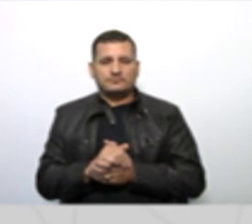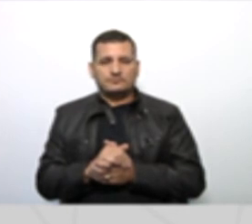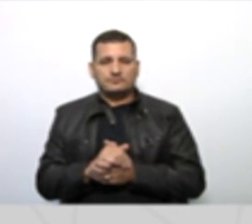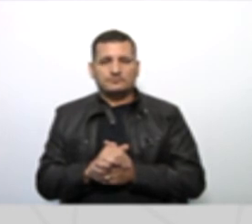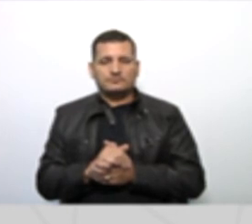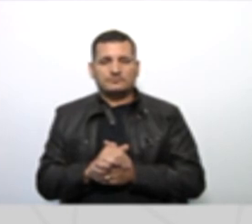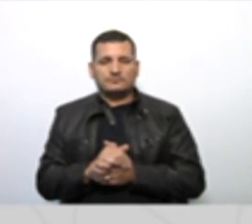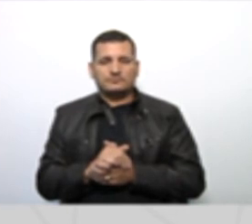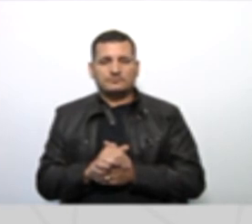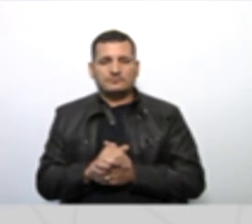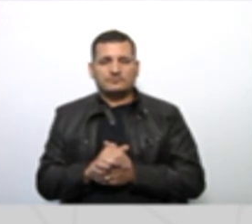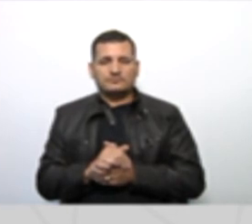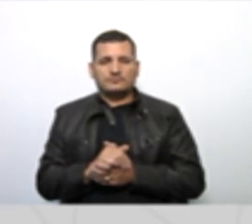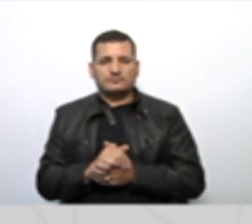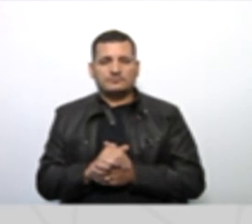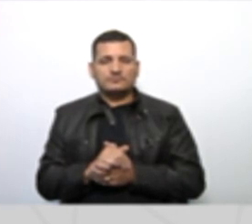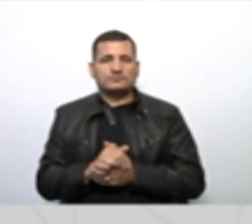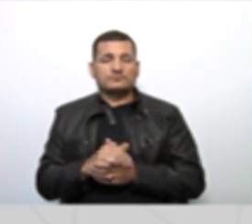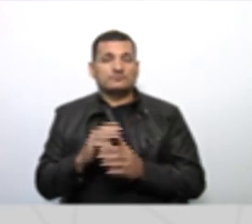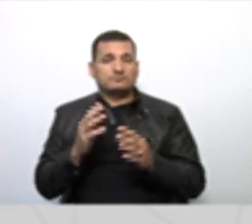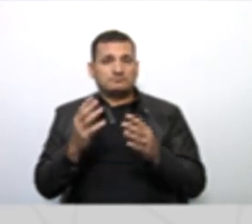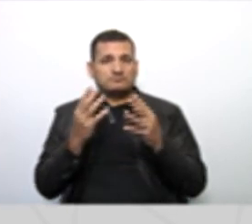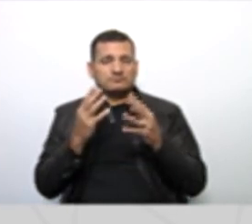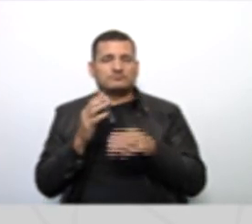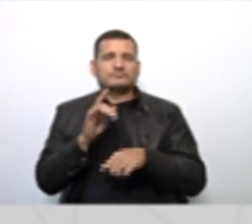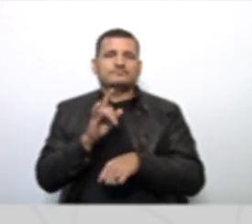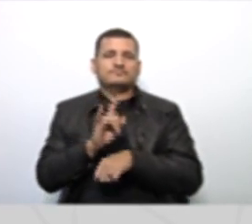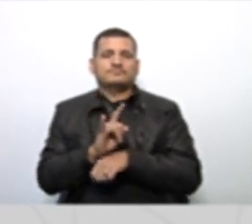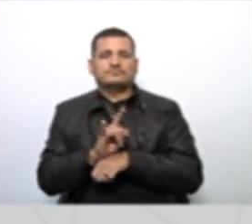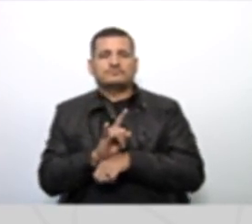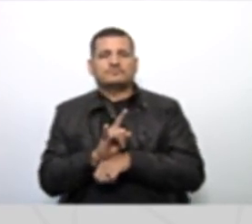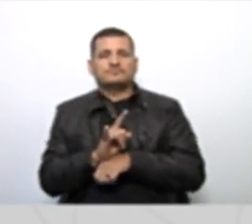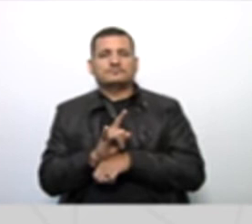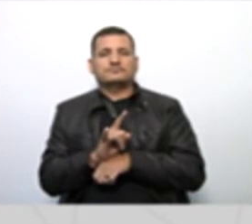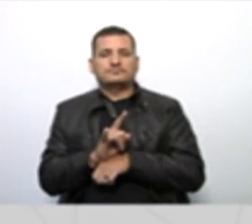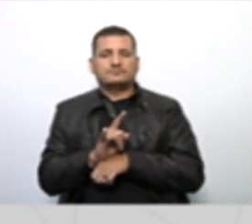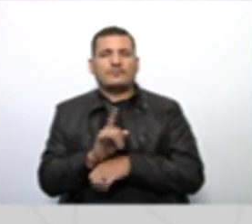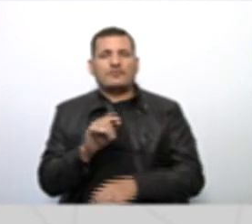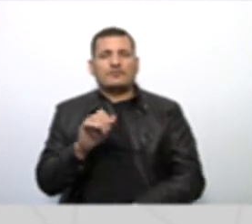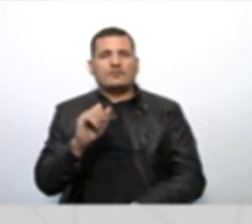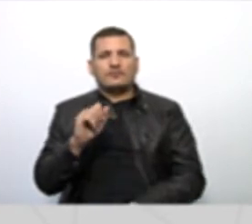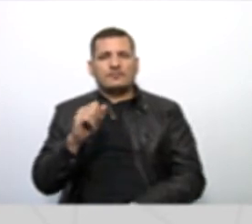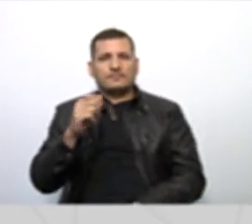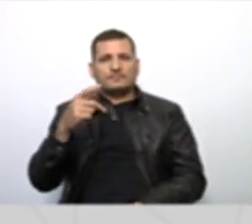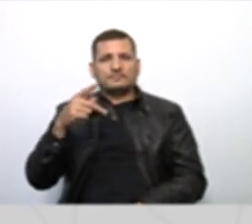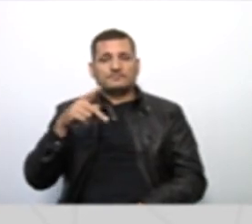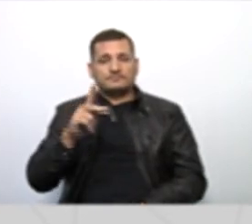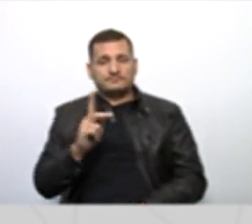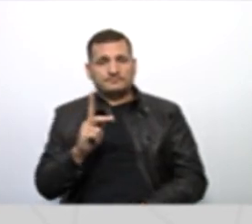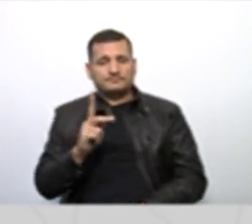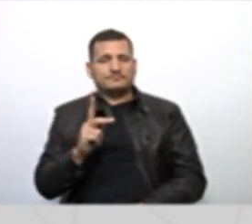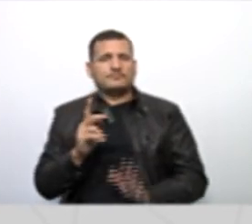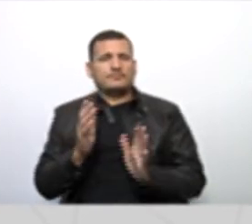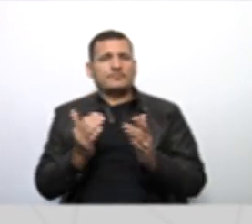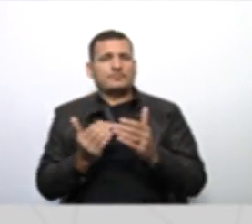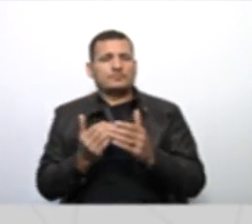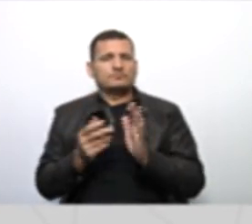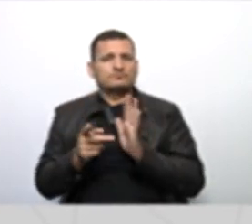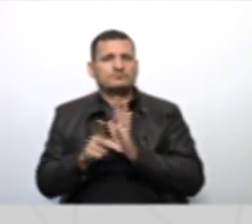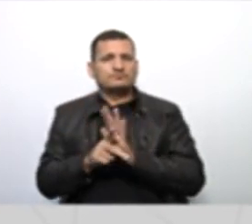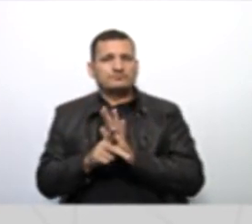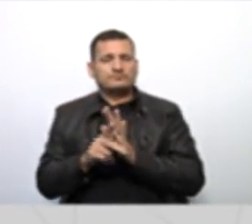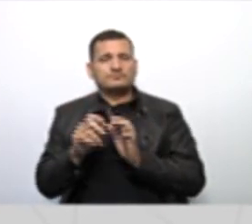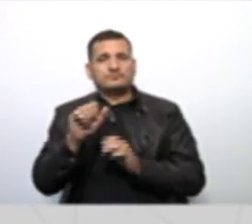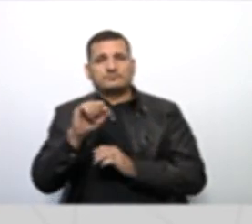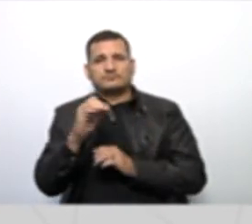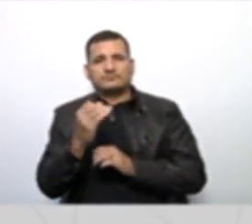Então, ó, presta atenção aqui, ó, Android Package Android. É um arquivo de pacote destinado ao sistema operacional